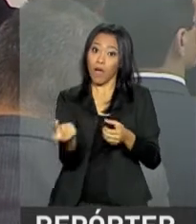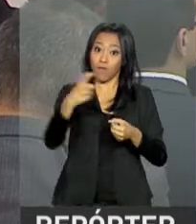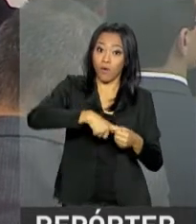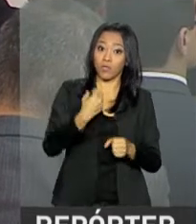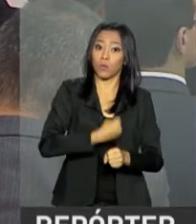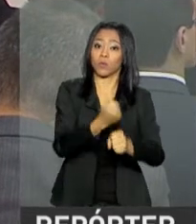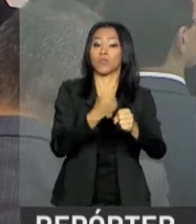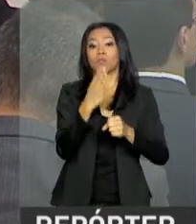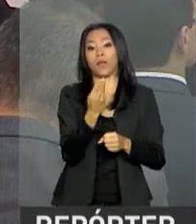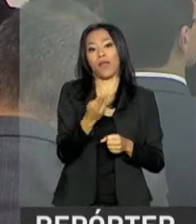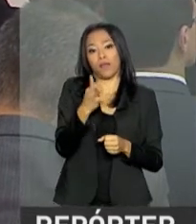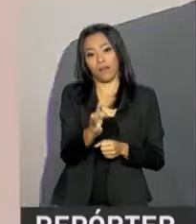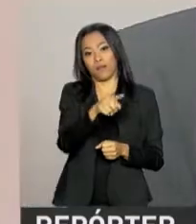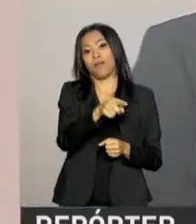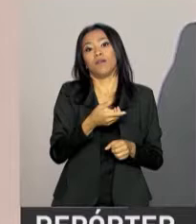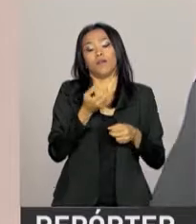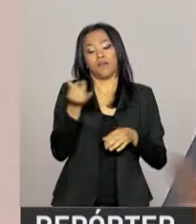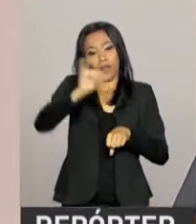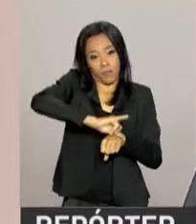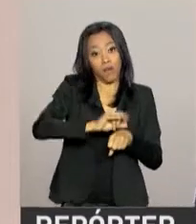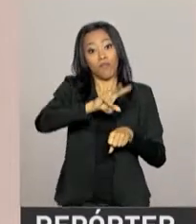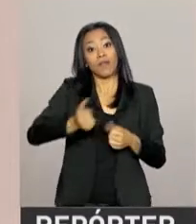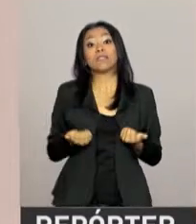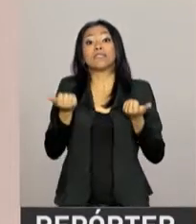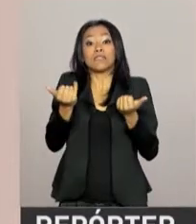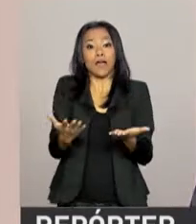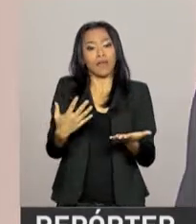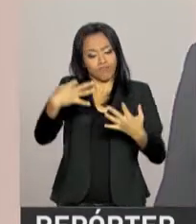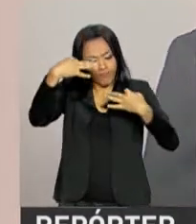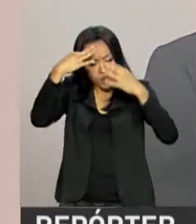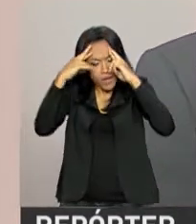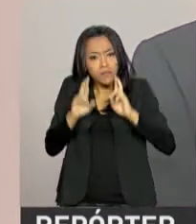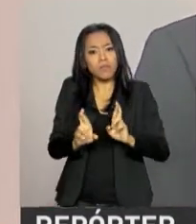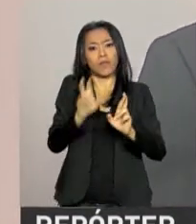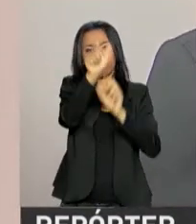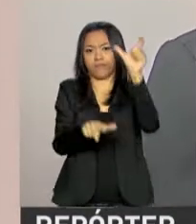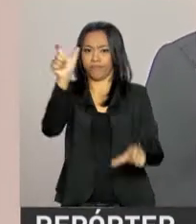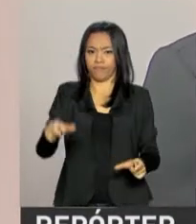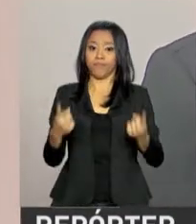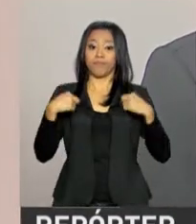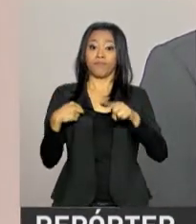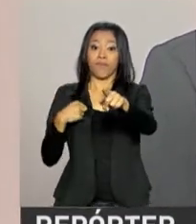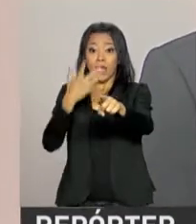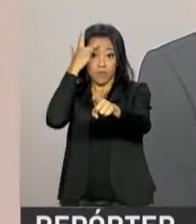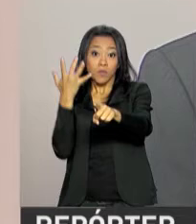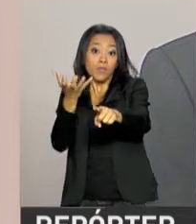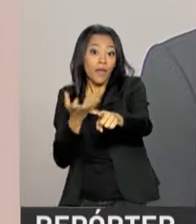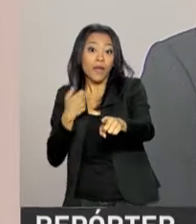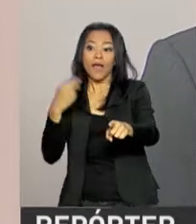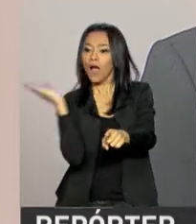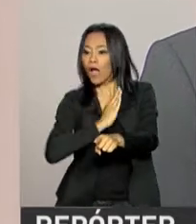dignidade para os moradores da cidade que mais o o pai ea mãe de família quer é um deslocamento haja um deslocamento rápido